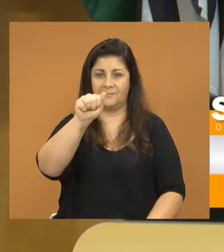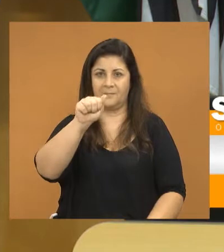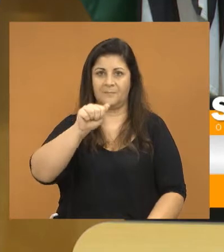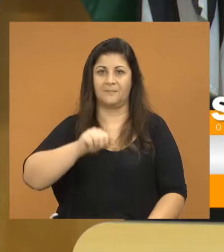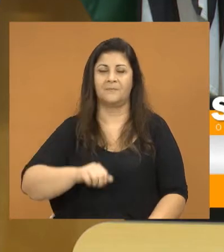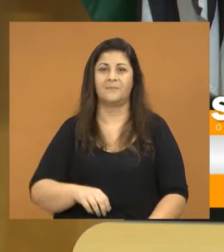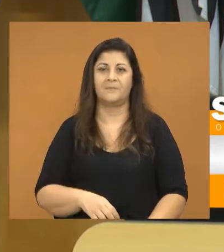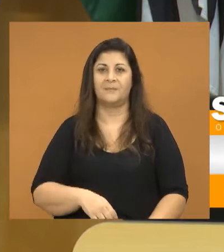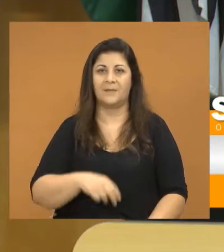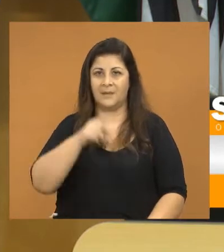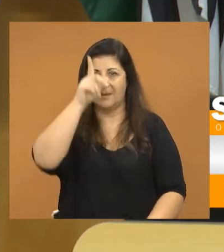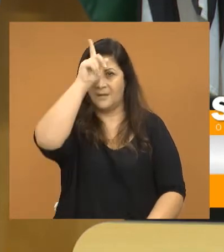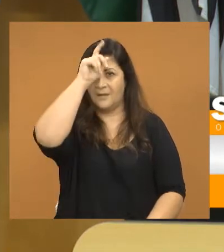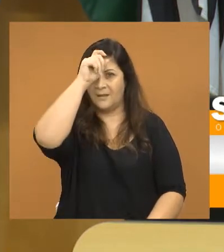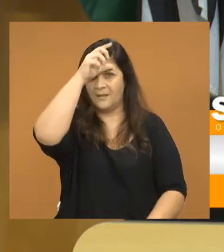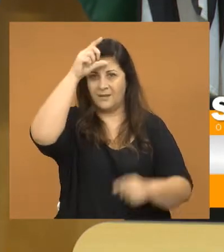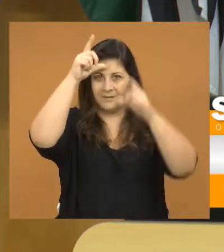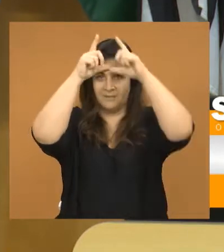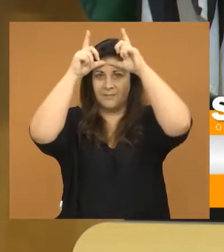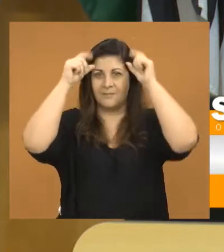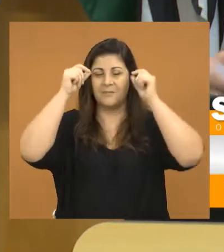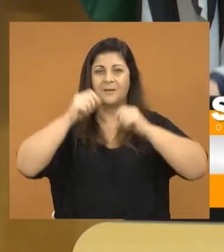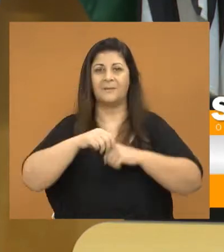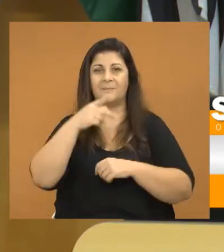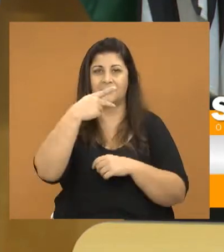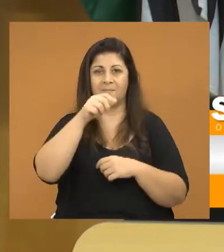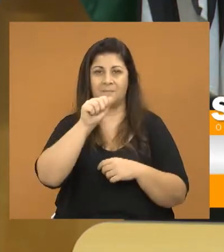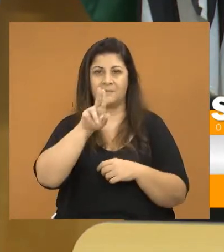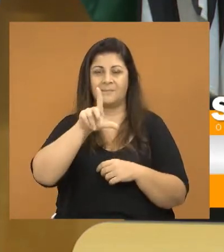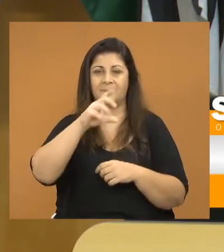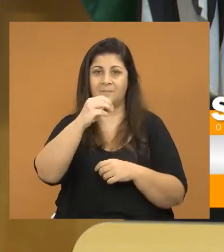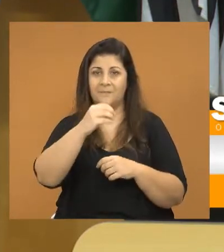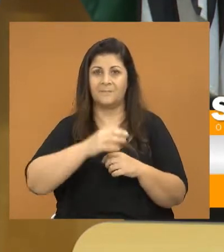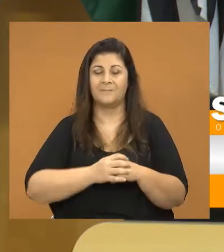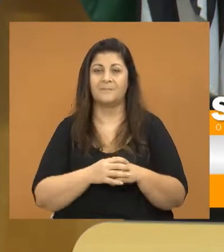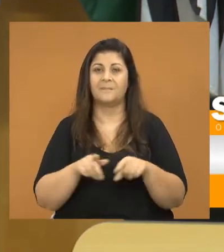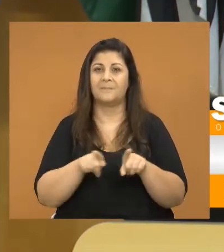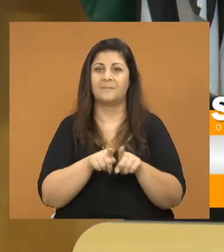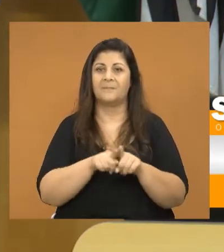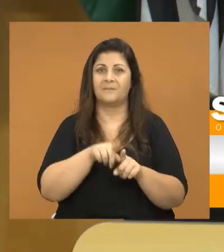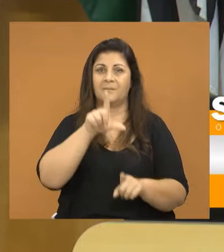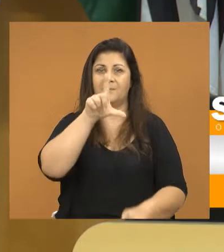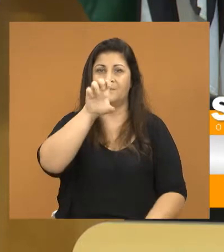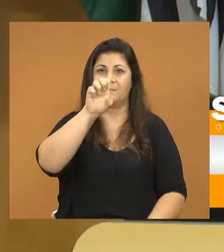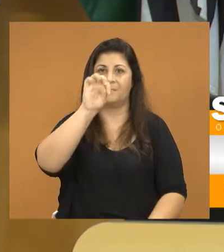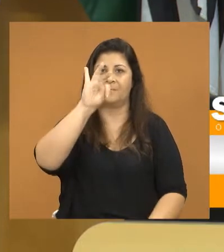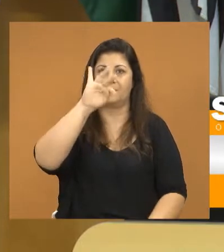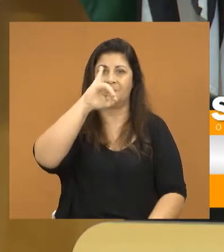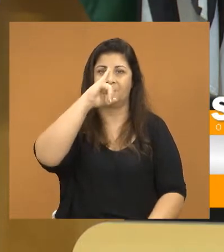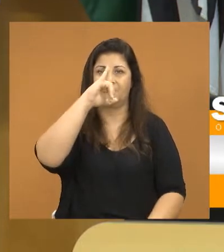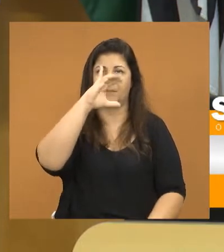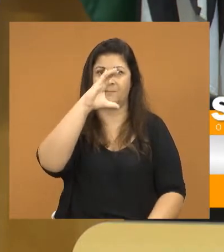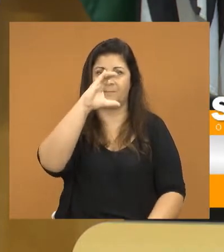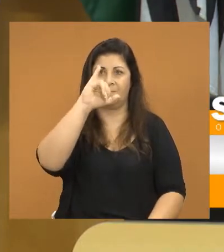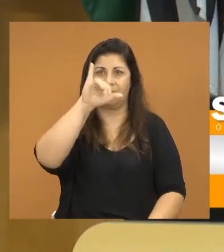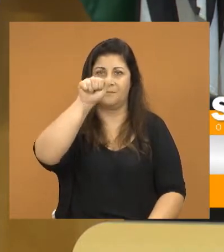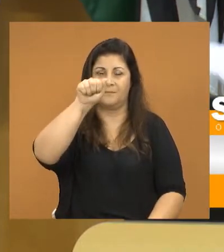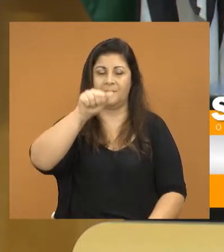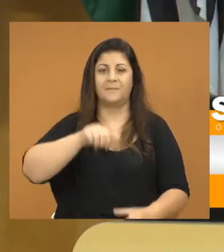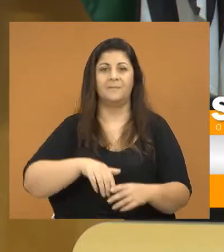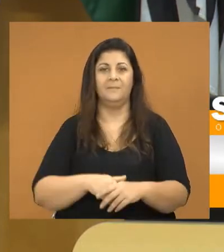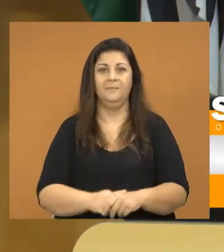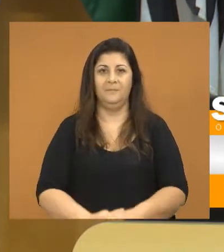de enfermagem; Paulo Henrique Domingues, secretário de Segurança e Defesa do Cidadão; e Letícia de Almeida Moraes, agente de